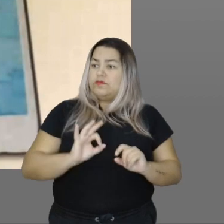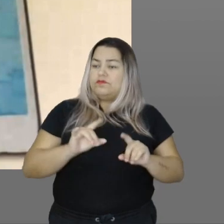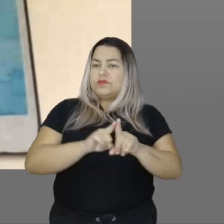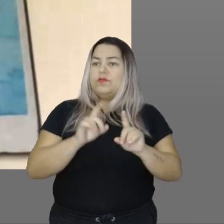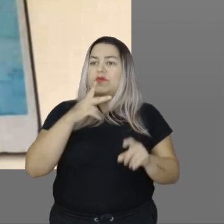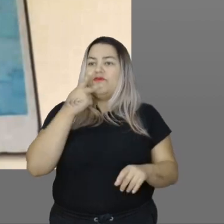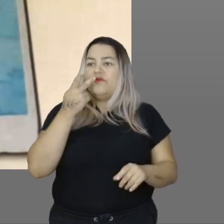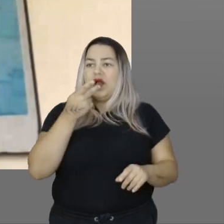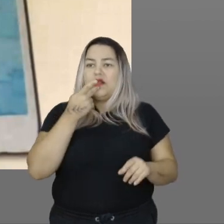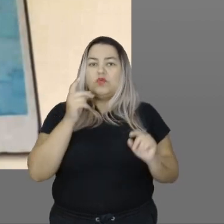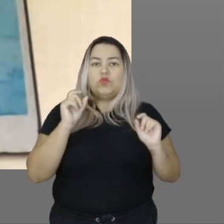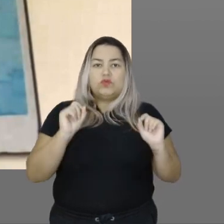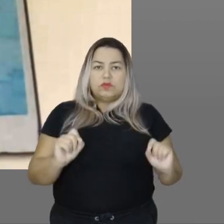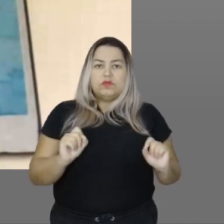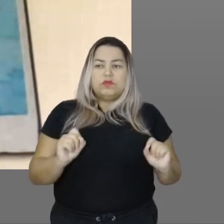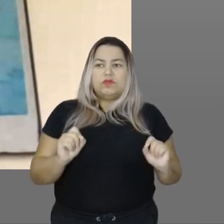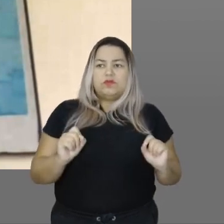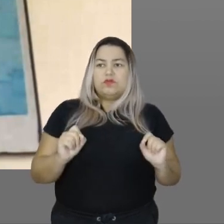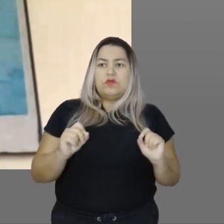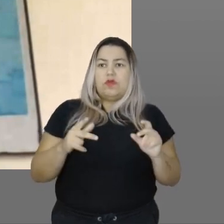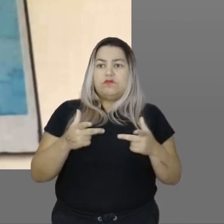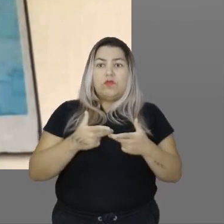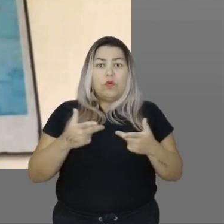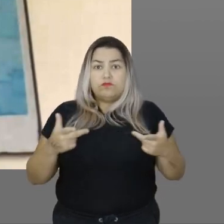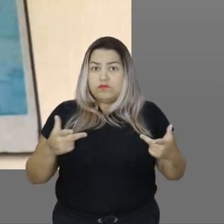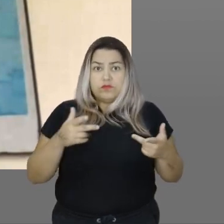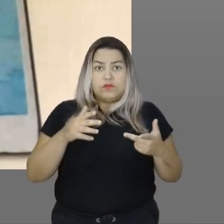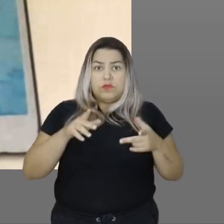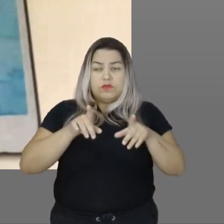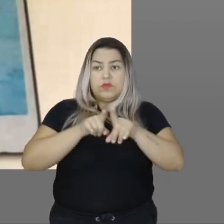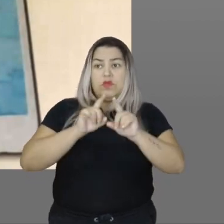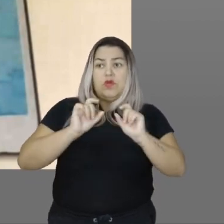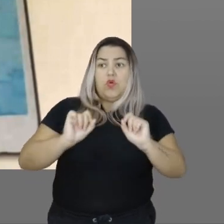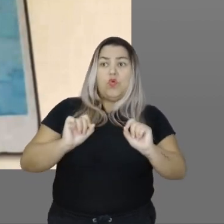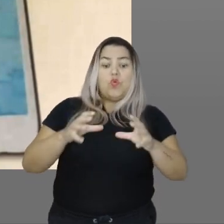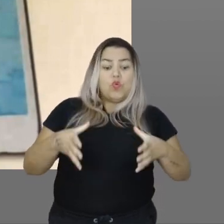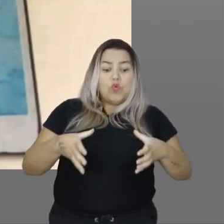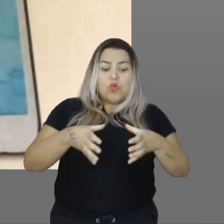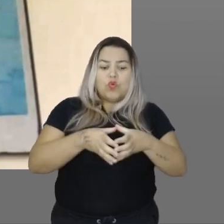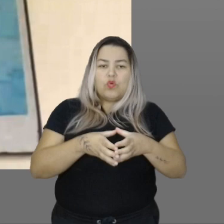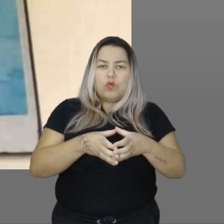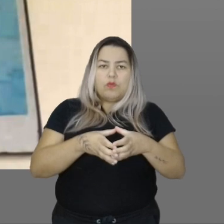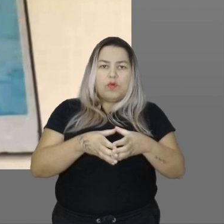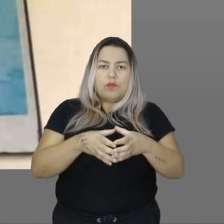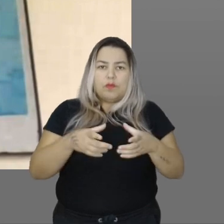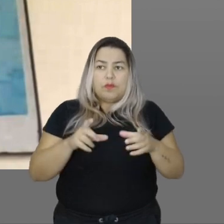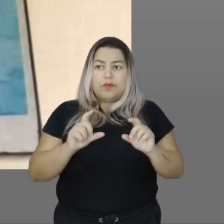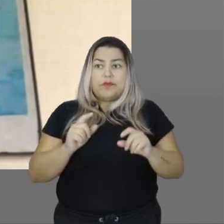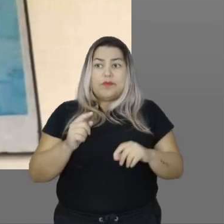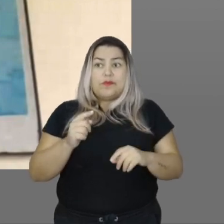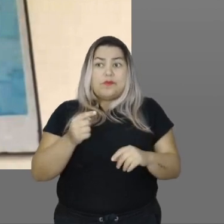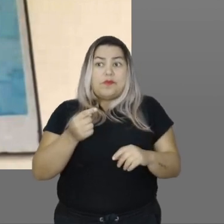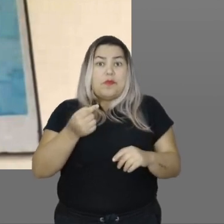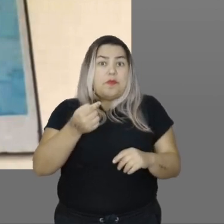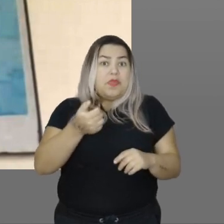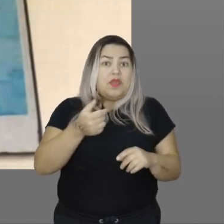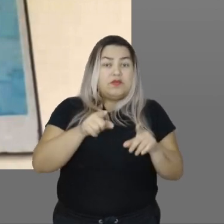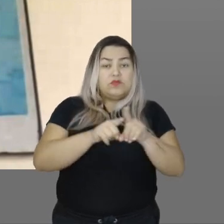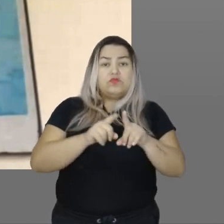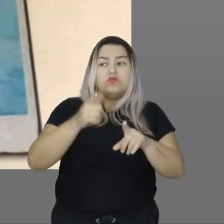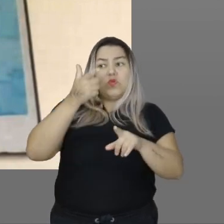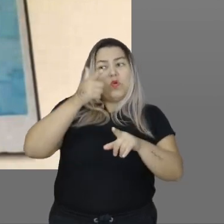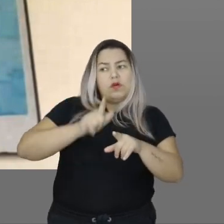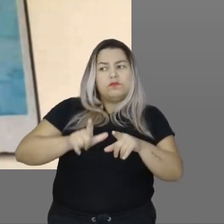defino como o receituário do fanatismo liberal, onde um grupo muito pequeno de pessoas concentra ganhos cada